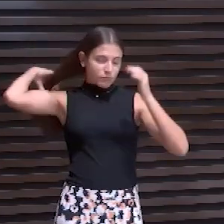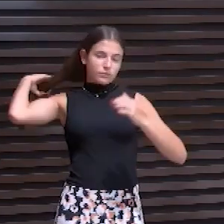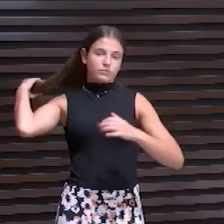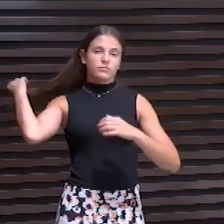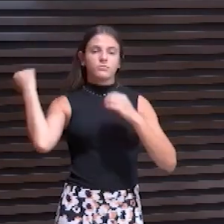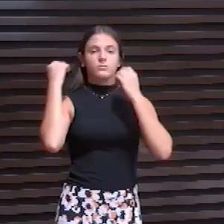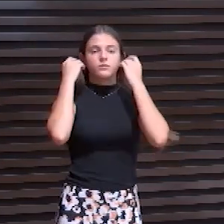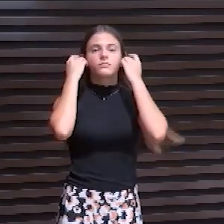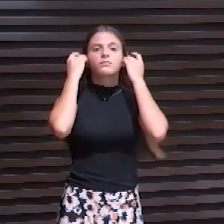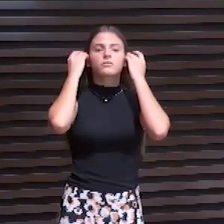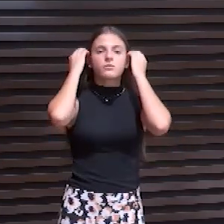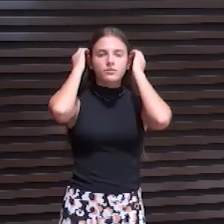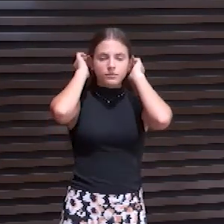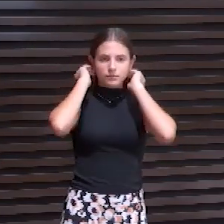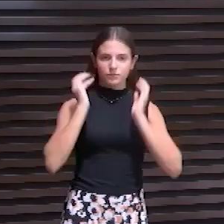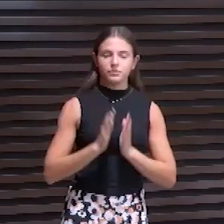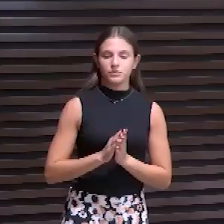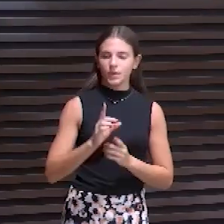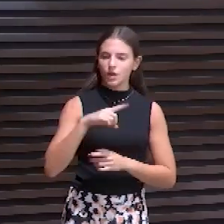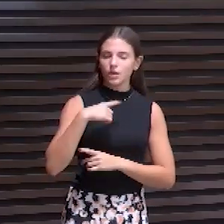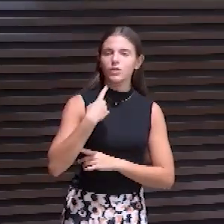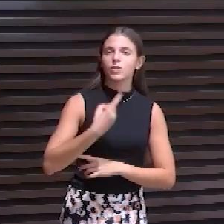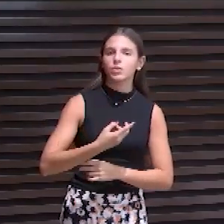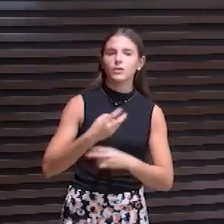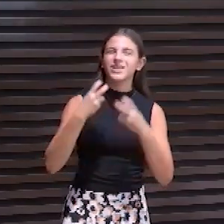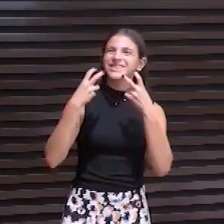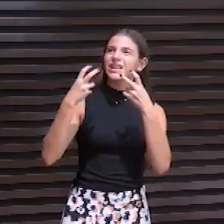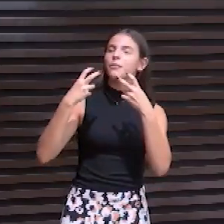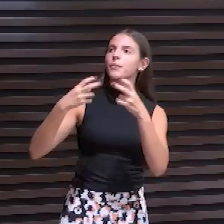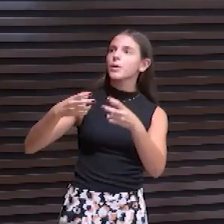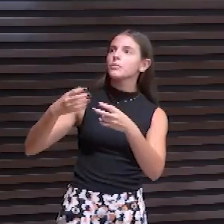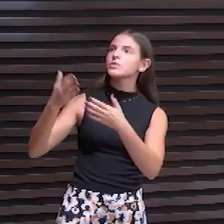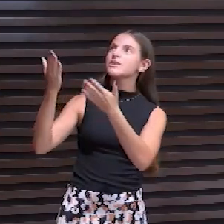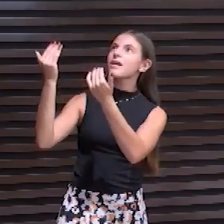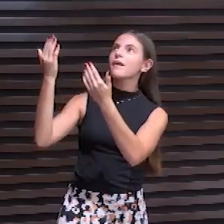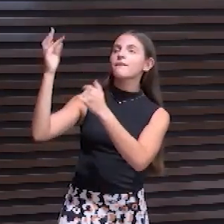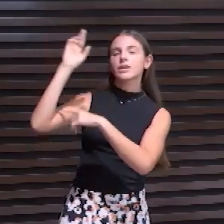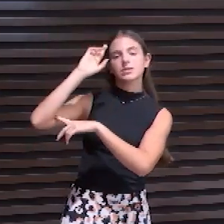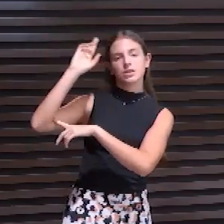cumprirá e nós clamamos Maranata por isso.